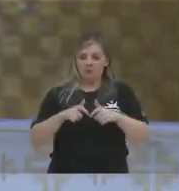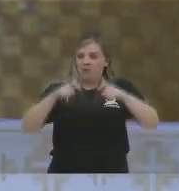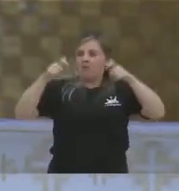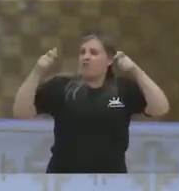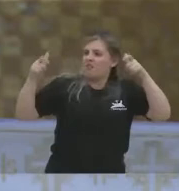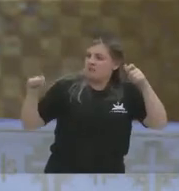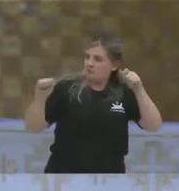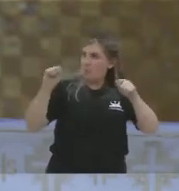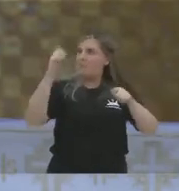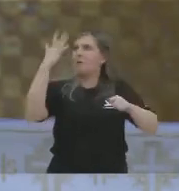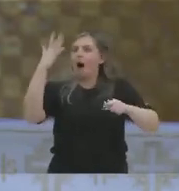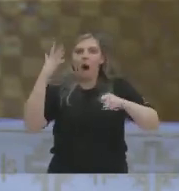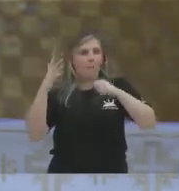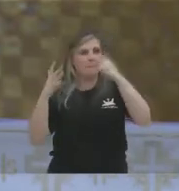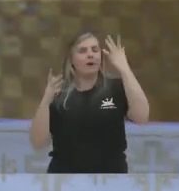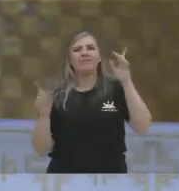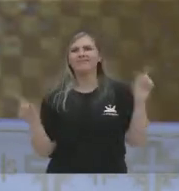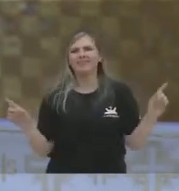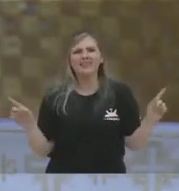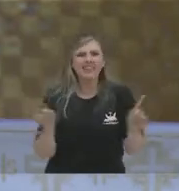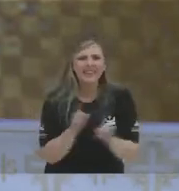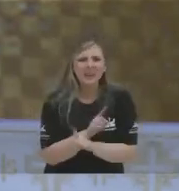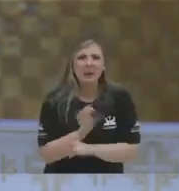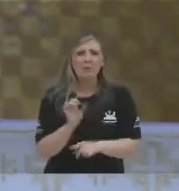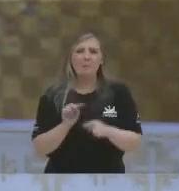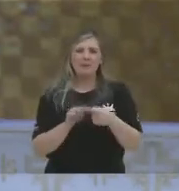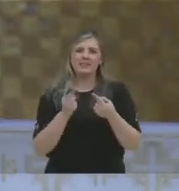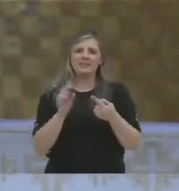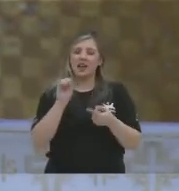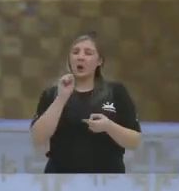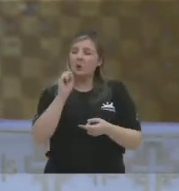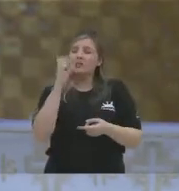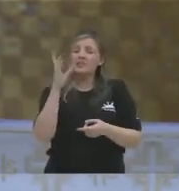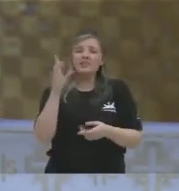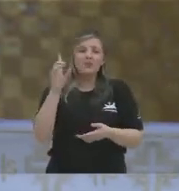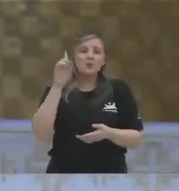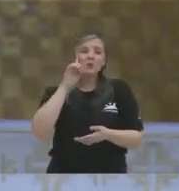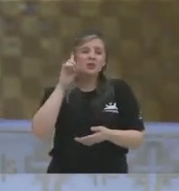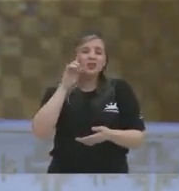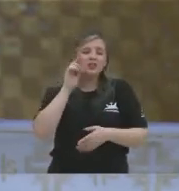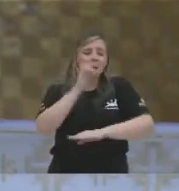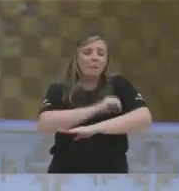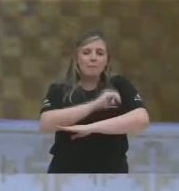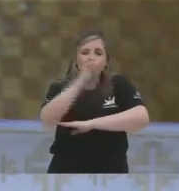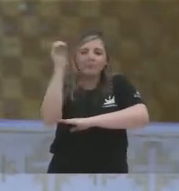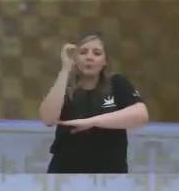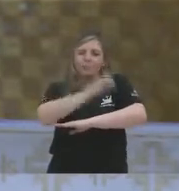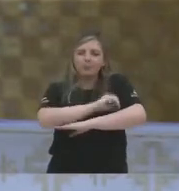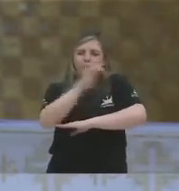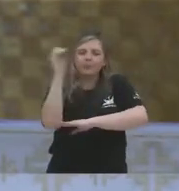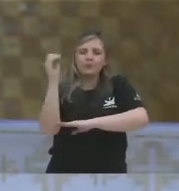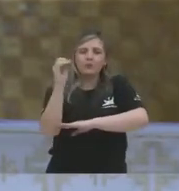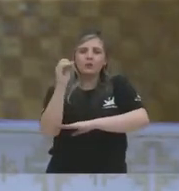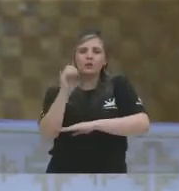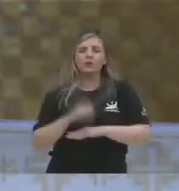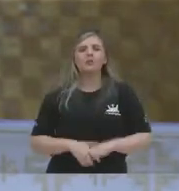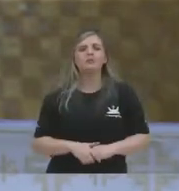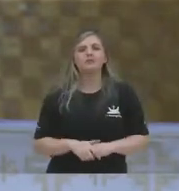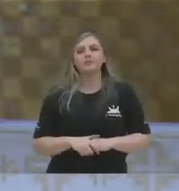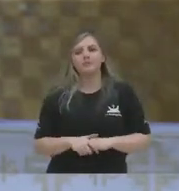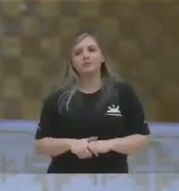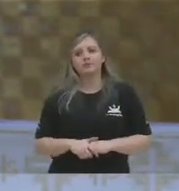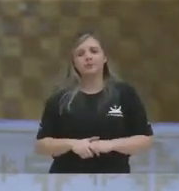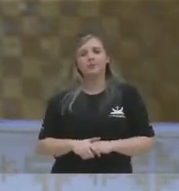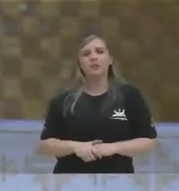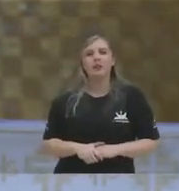mas acontecerá todos os dias, em cada manhã, com disposição ou não,